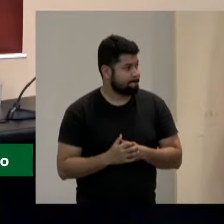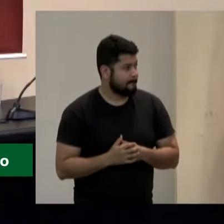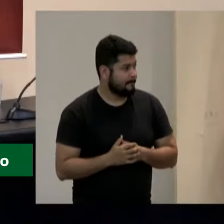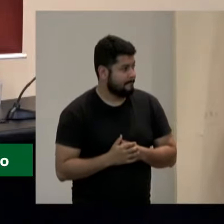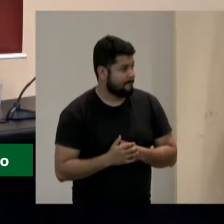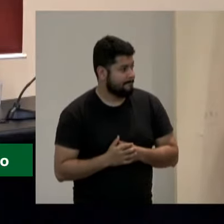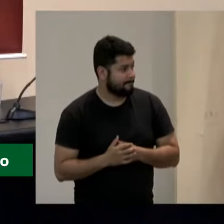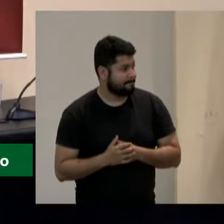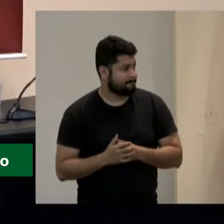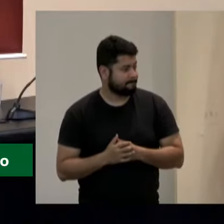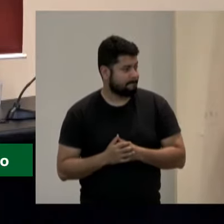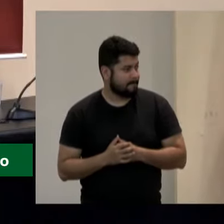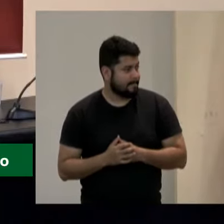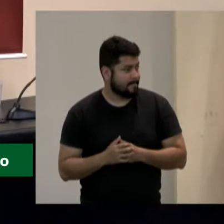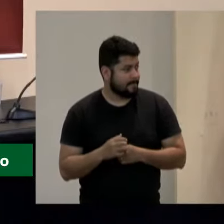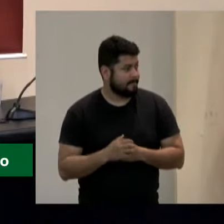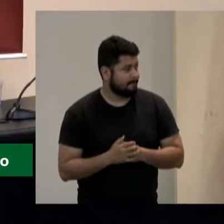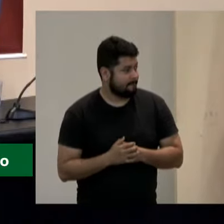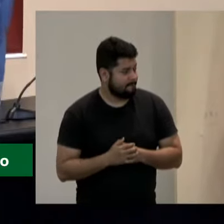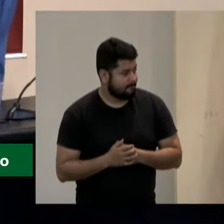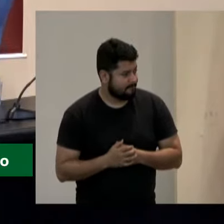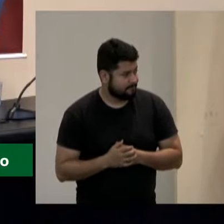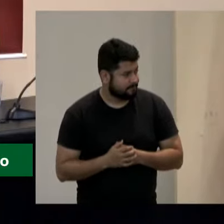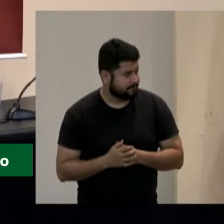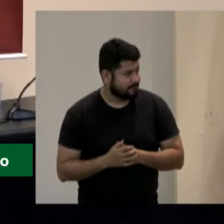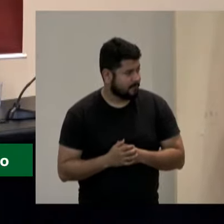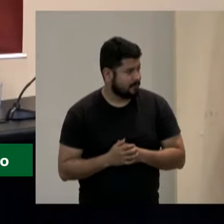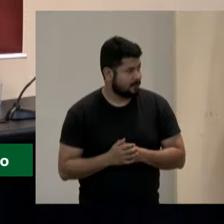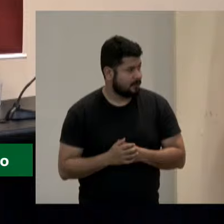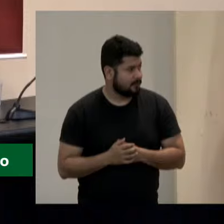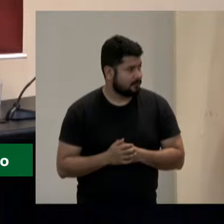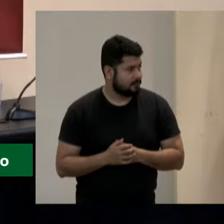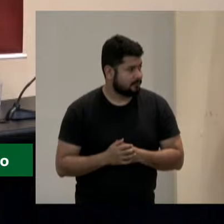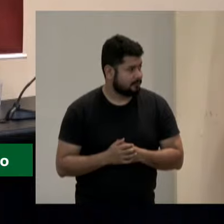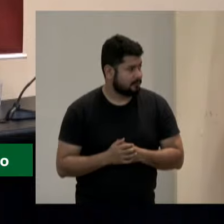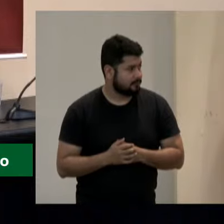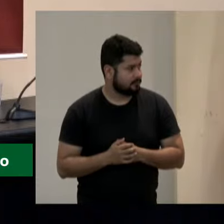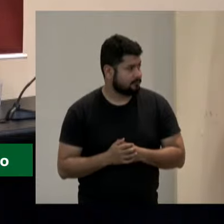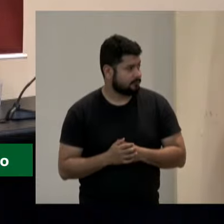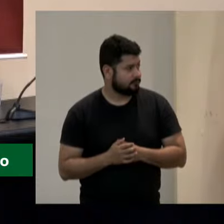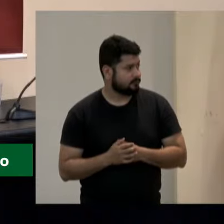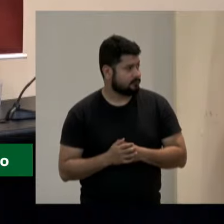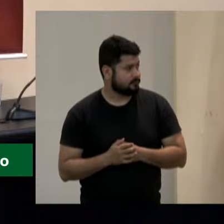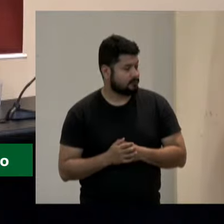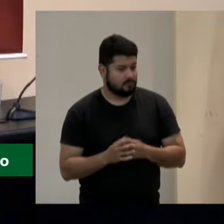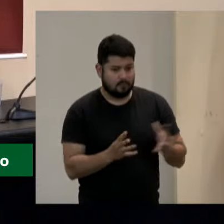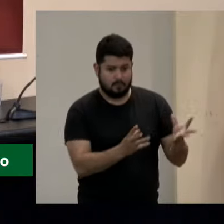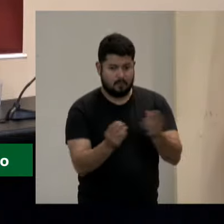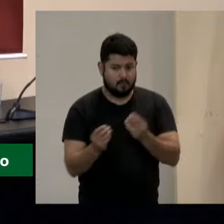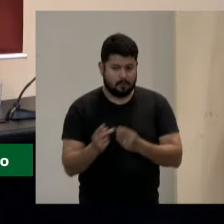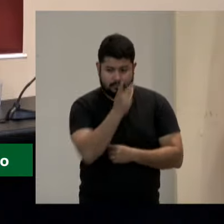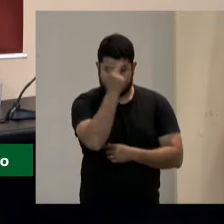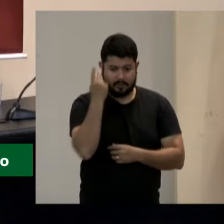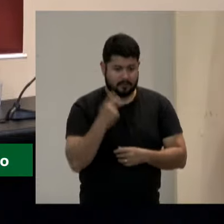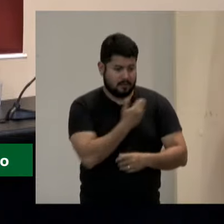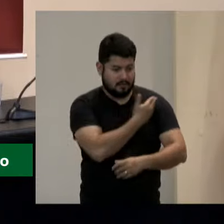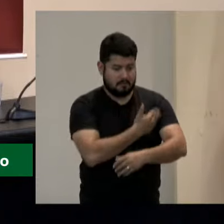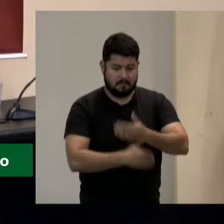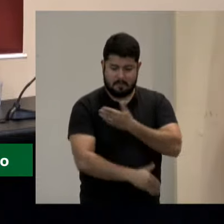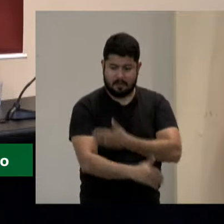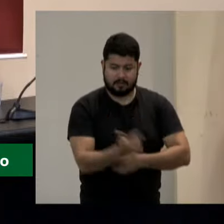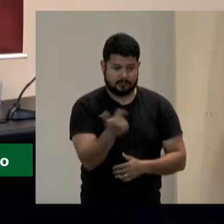500 mil, pode pegar, se você conseguir. E era quem conseguisse mexer com os braços, e estava lá aquele tantão de pessoas sem braço, eu olhei assim e falei assim, meu Deus, como é que esse povo faz para